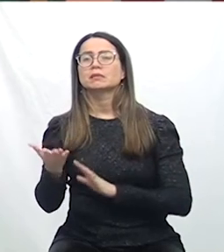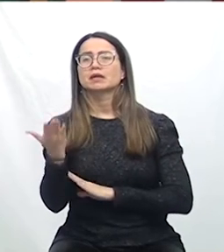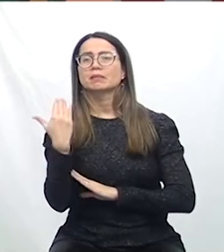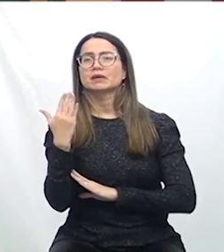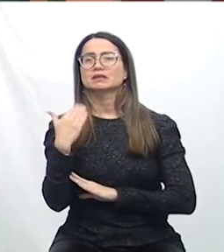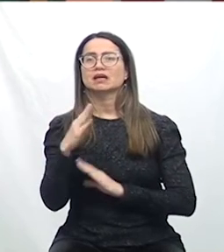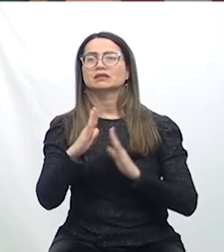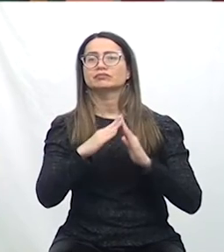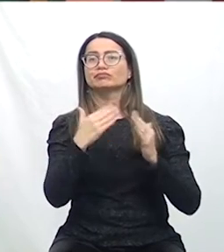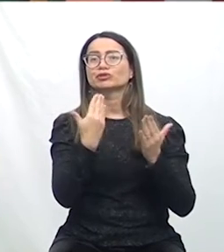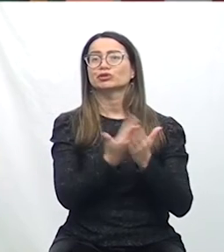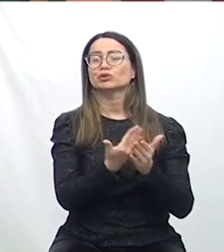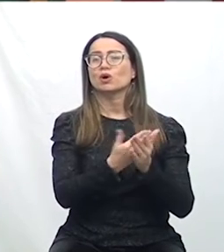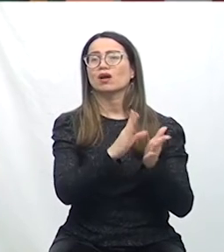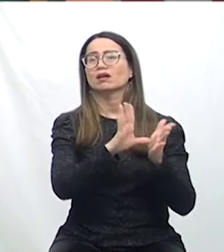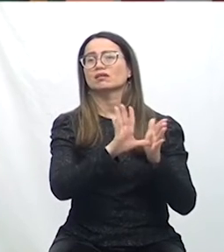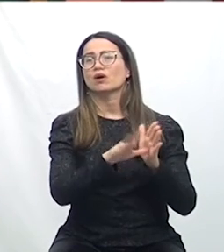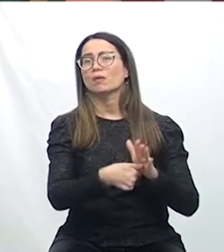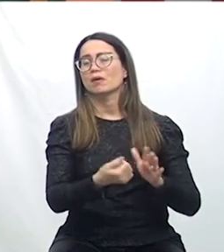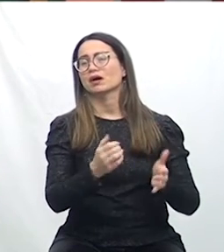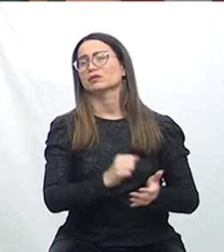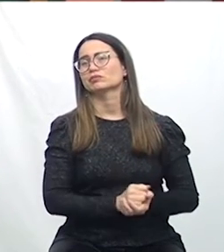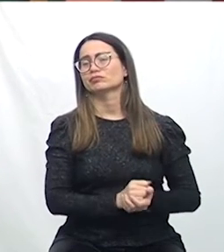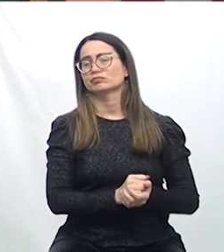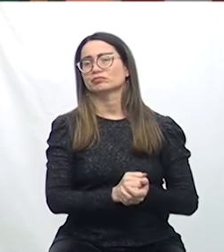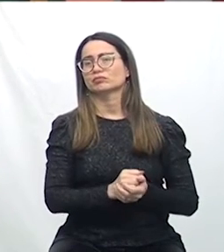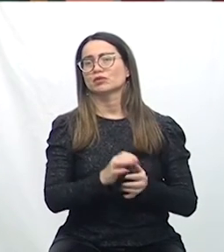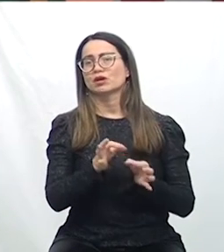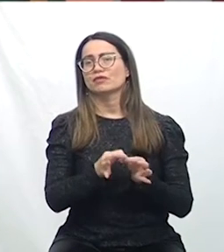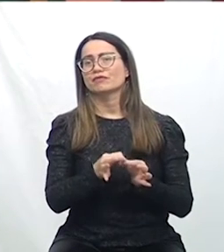furtaram escolas aqui, fiação,